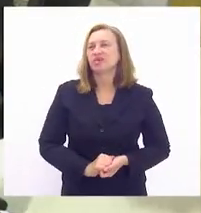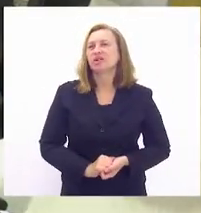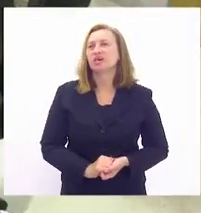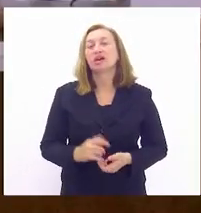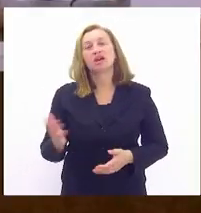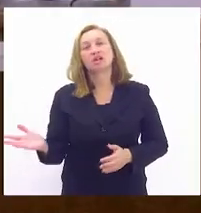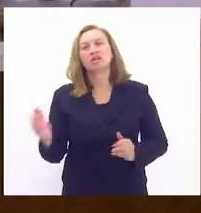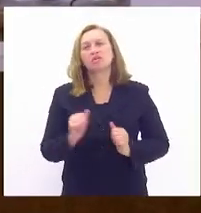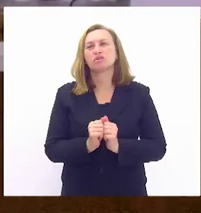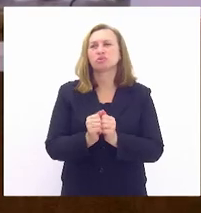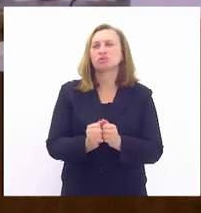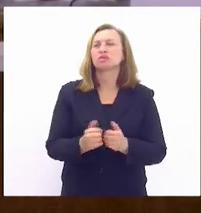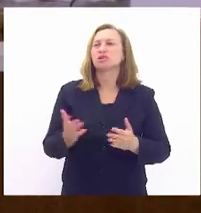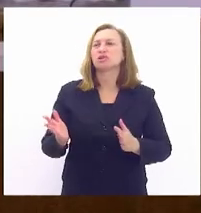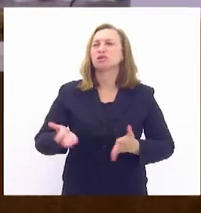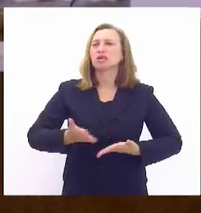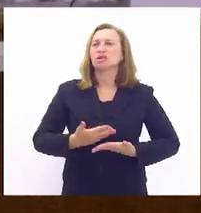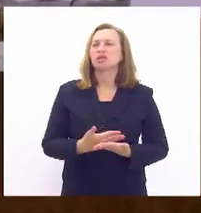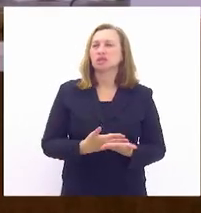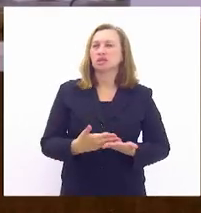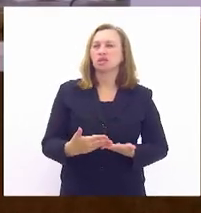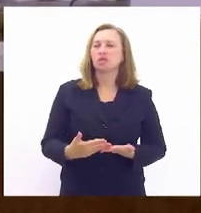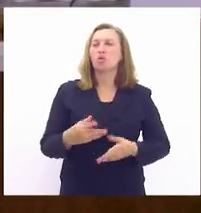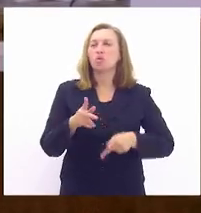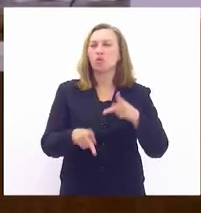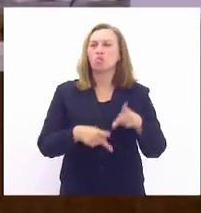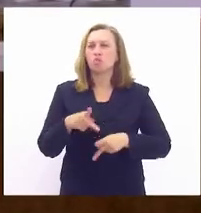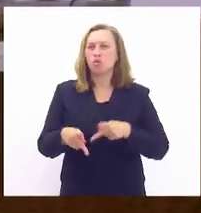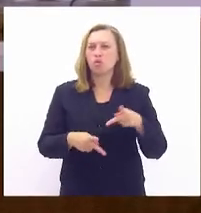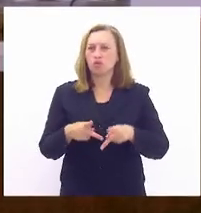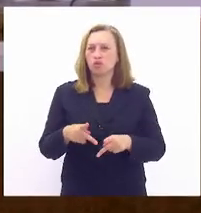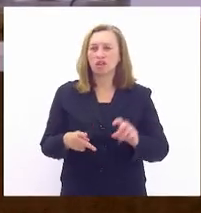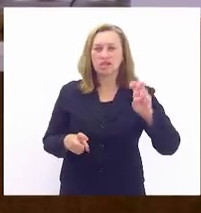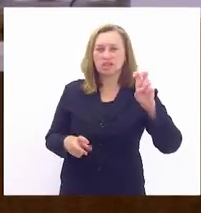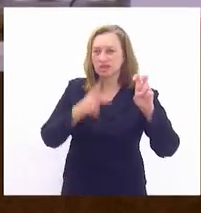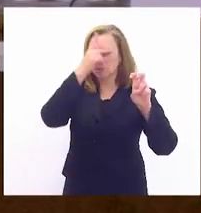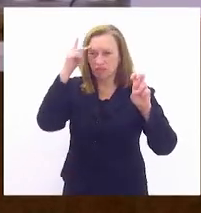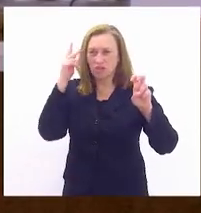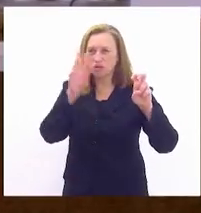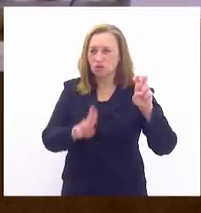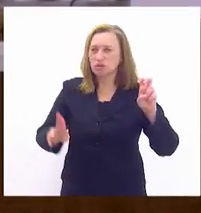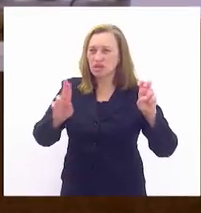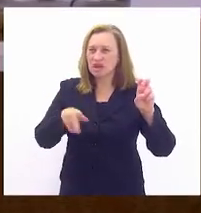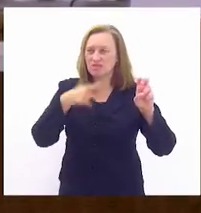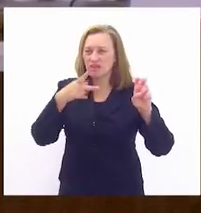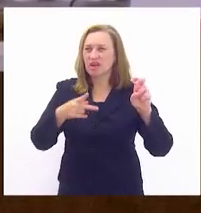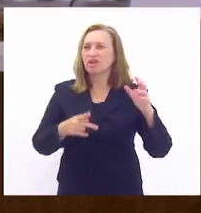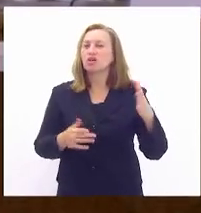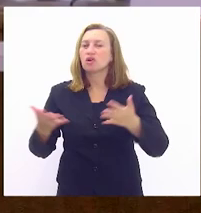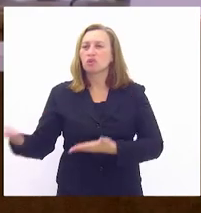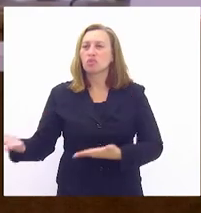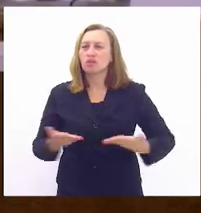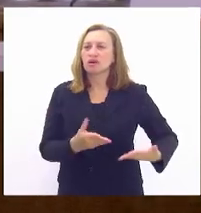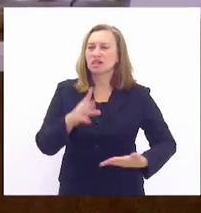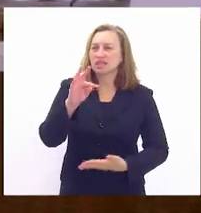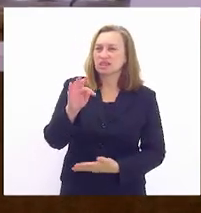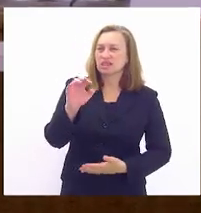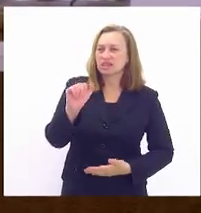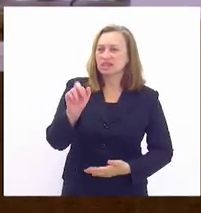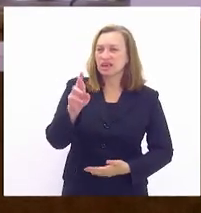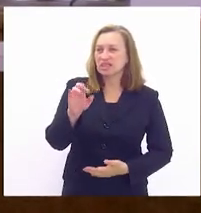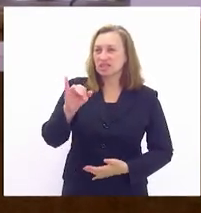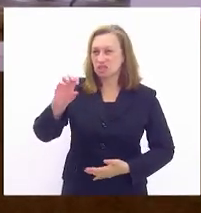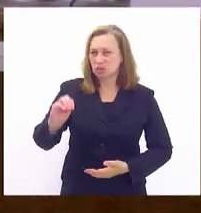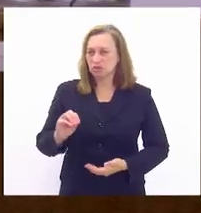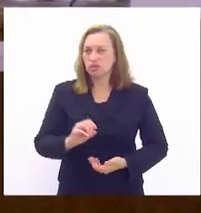Vamos abrir agora para a população fazer uso da palavra. Convido o senhor Tarcísio para